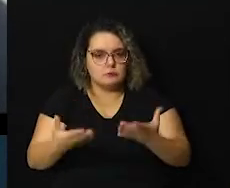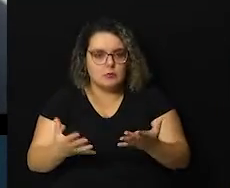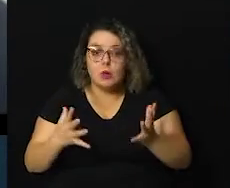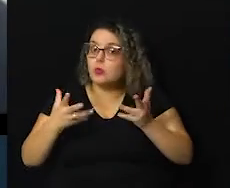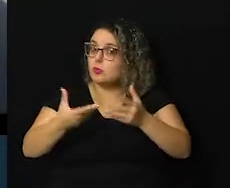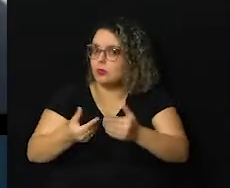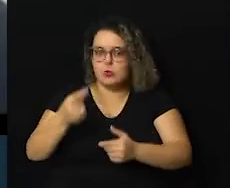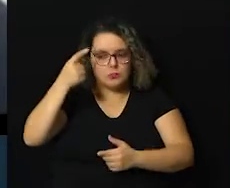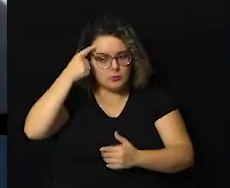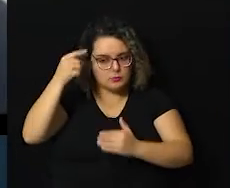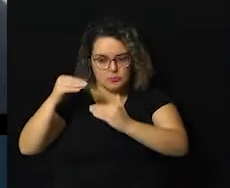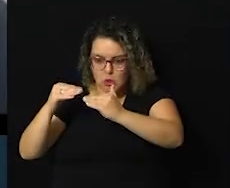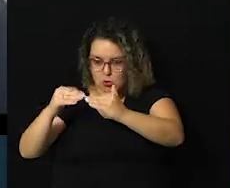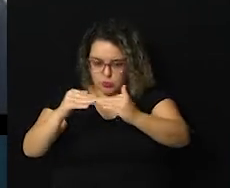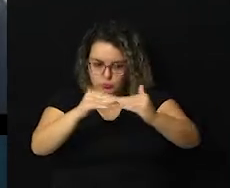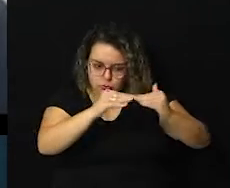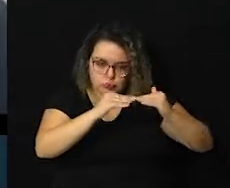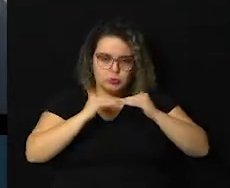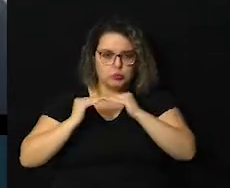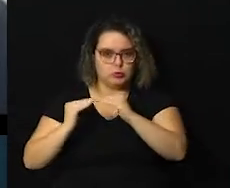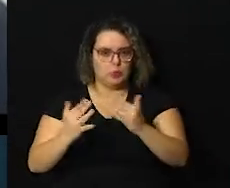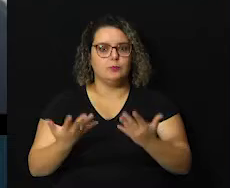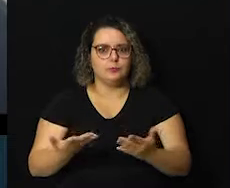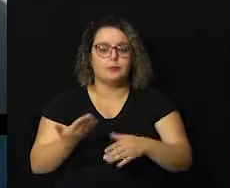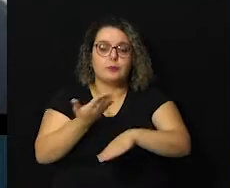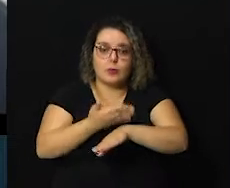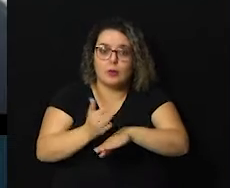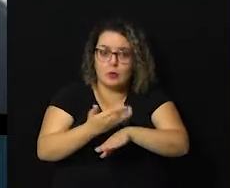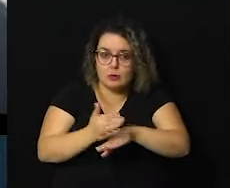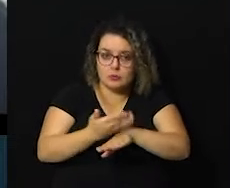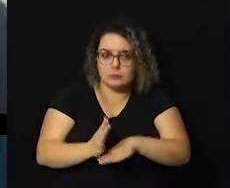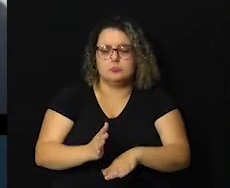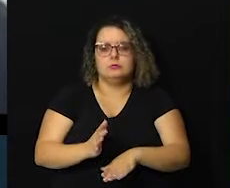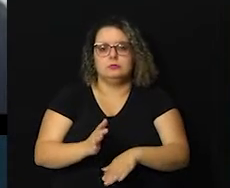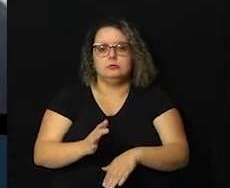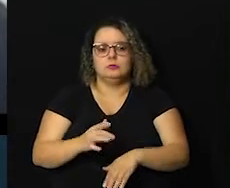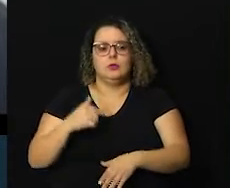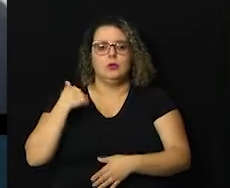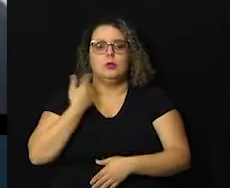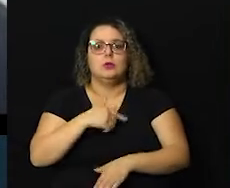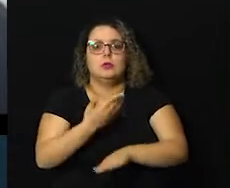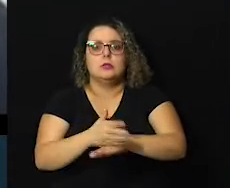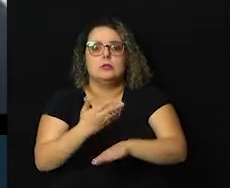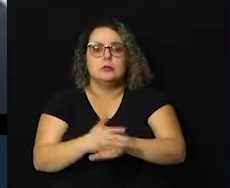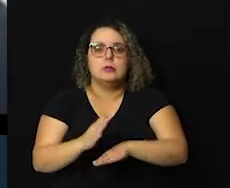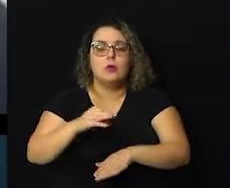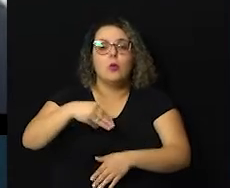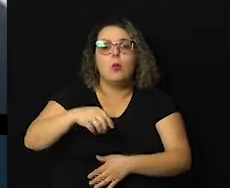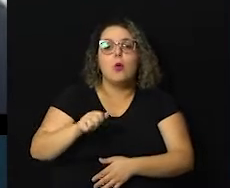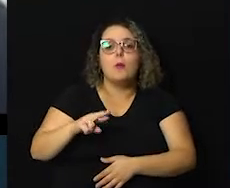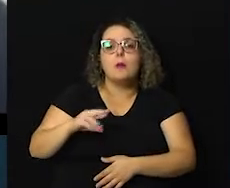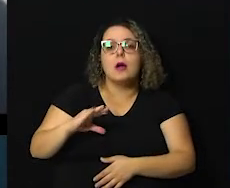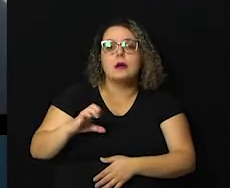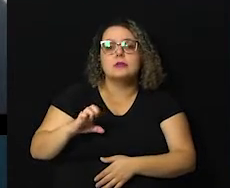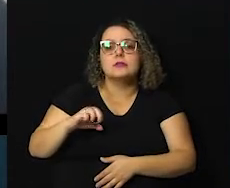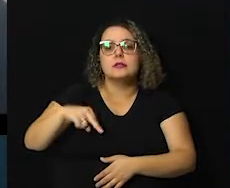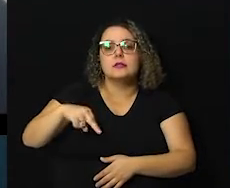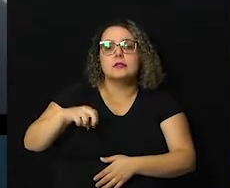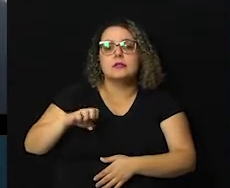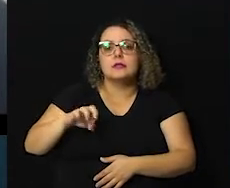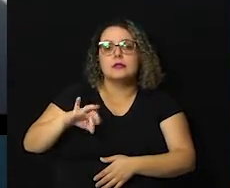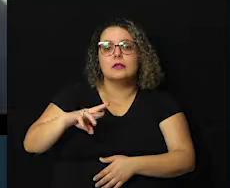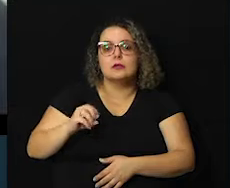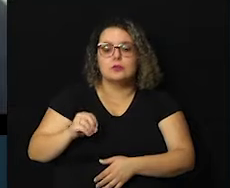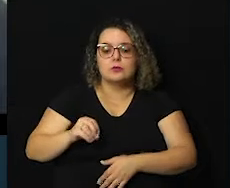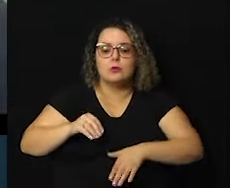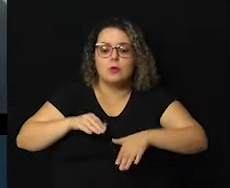ela tem que estar dentro dessa dessa engrenagem Zinha então a gente faz esse treinamento por pessoal a gente tá treinando o Marcelo novo agora para trabalhar